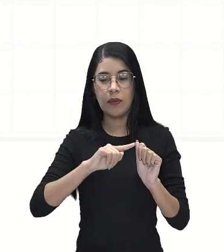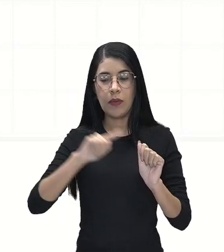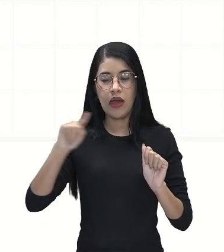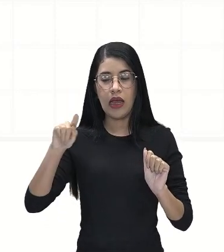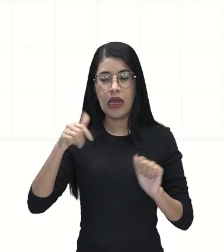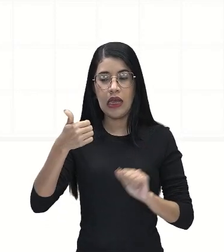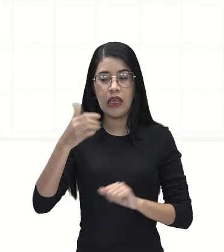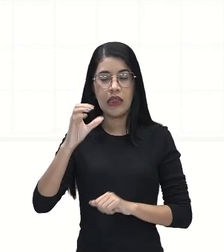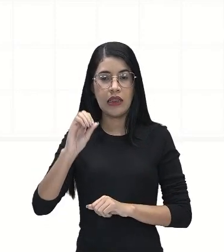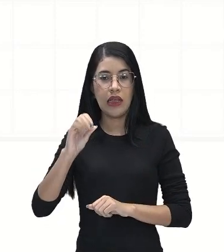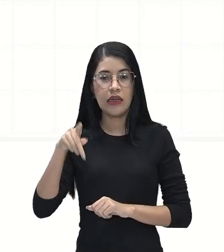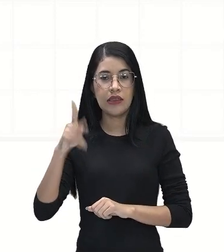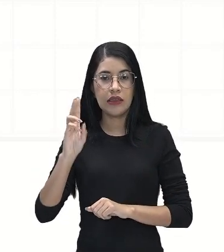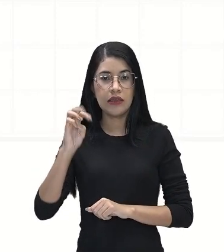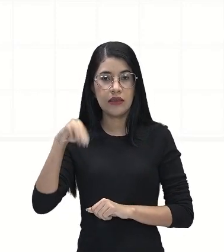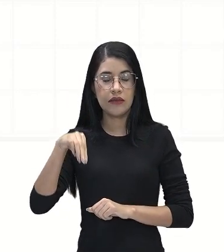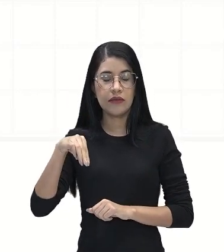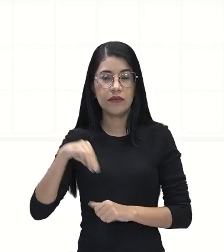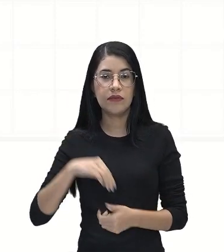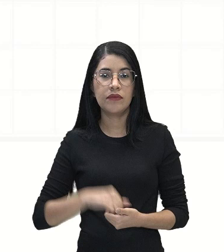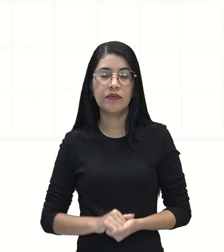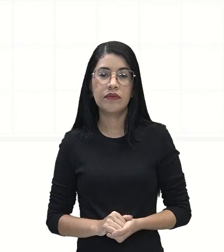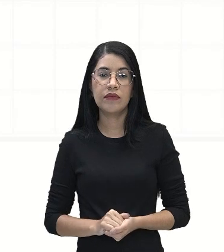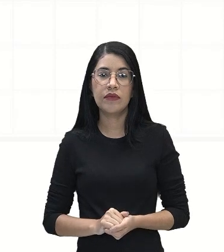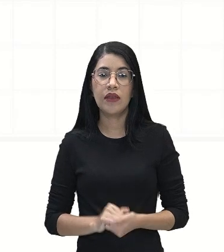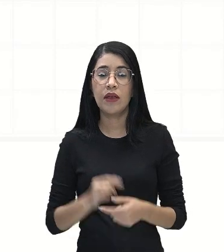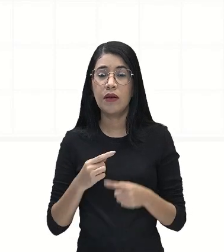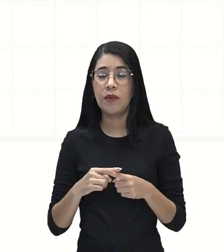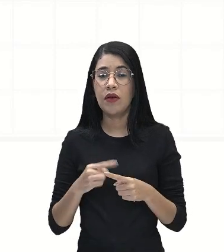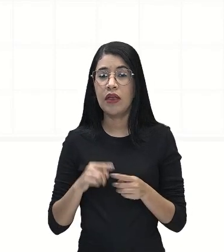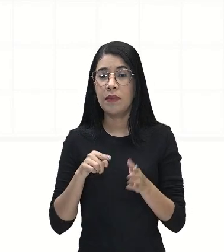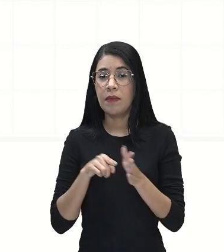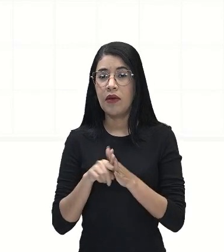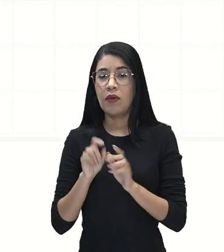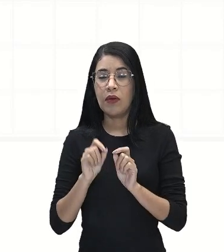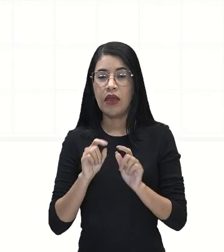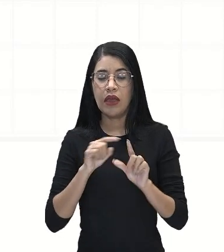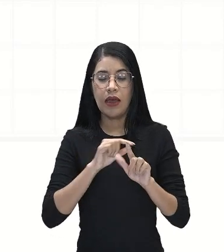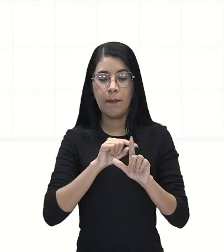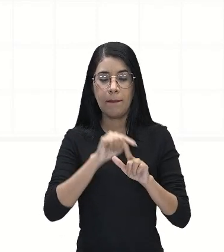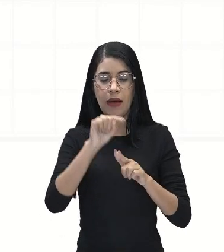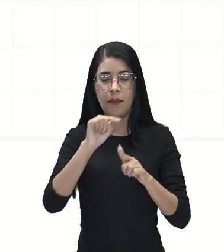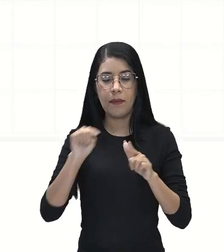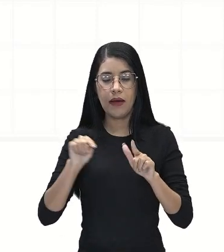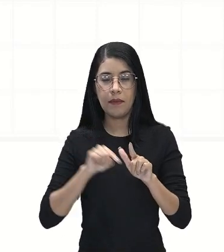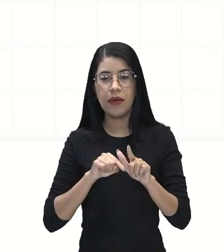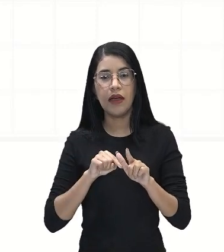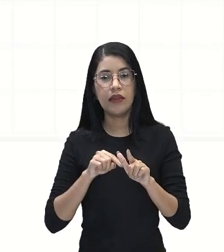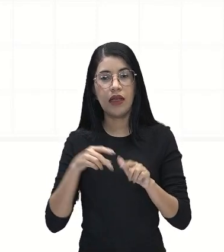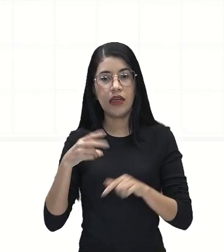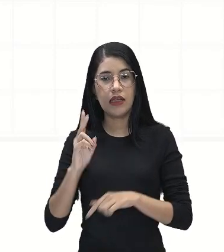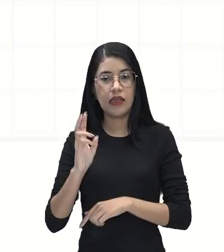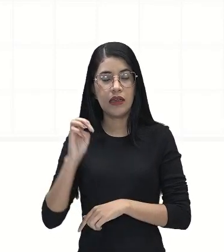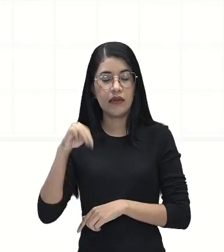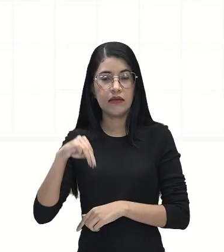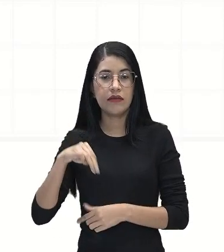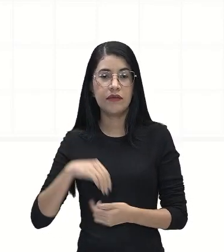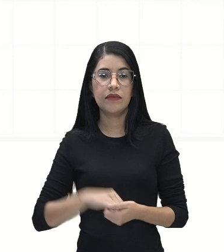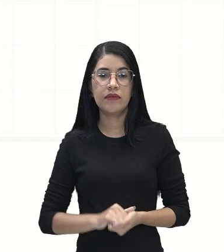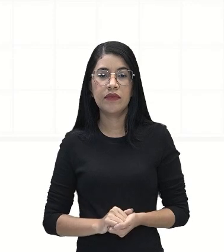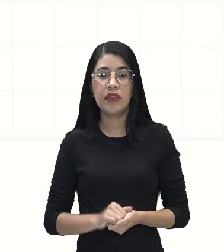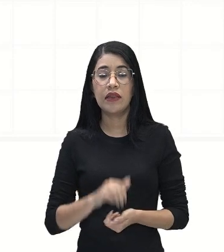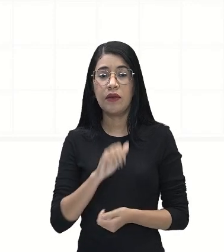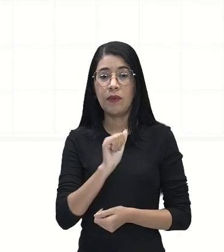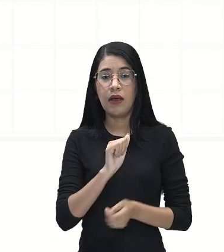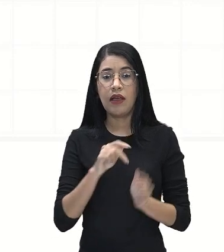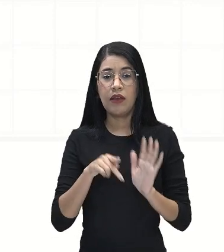quê? 10 quilômetros, né? Porque a questão me diz que todas essas medidas estão em quilômetros. Então, o A é